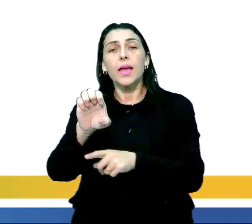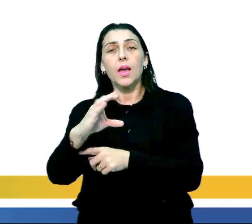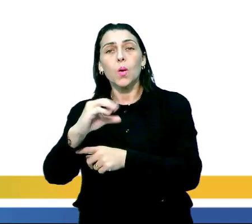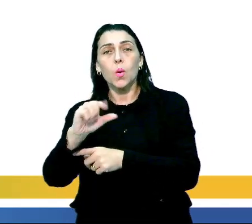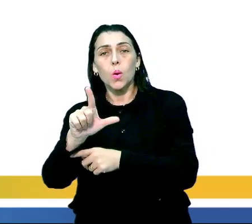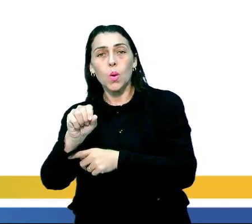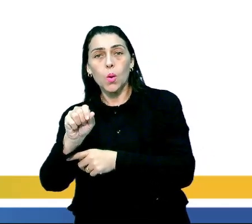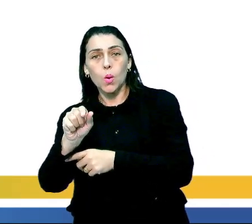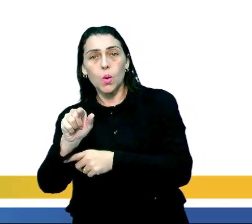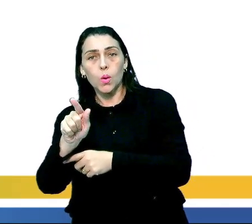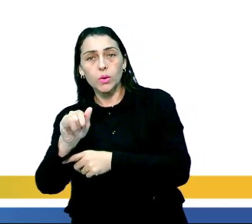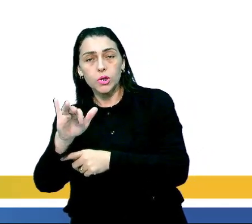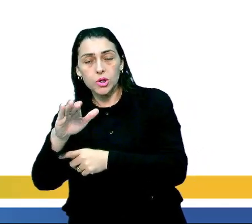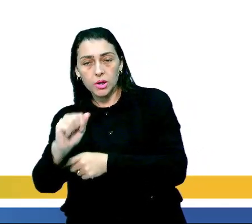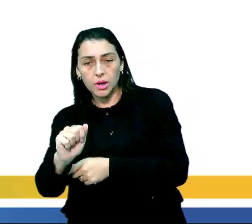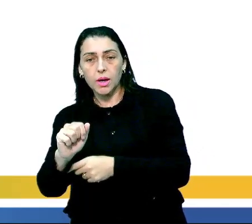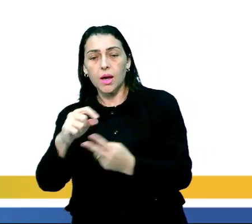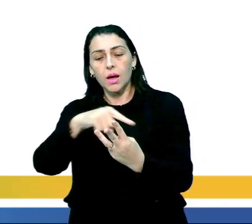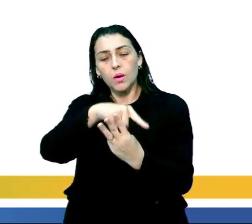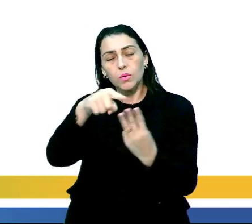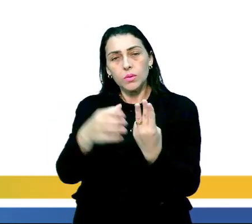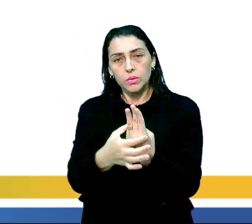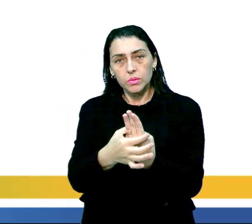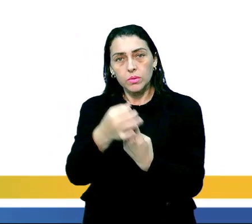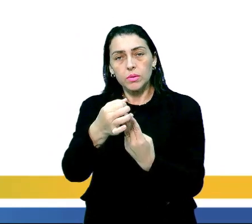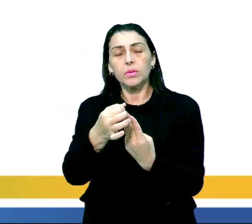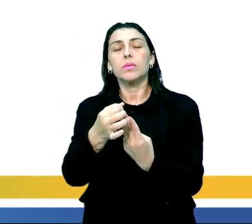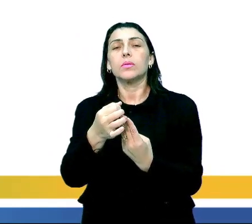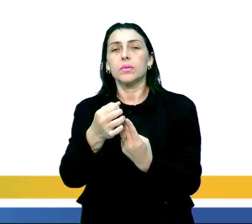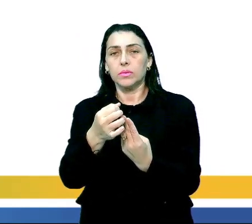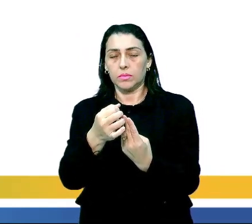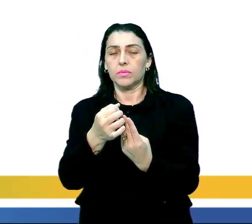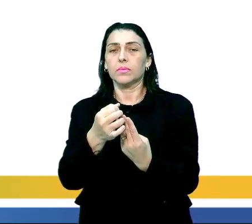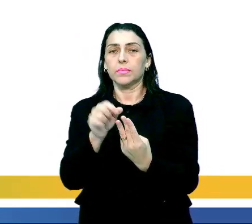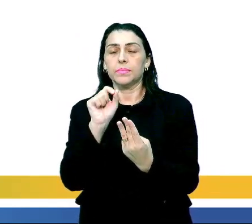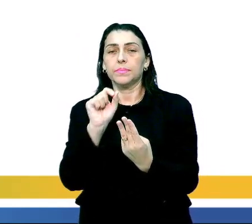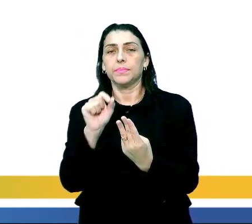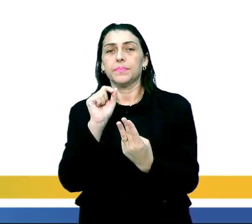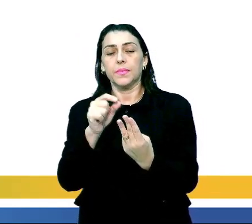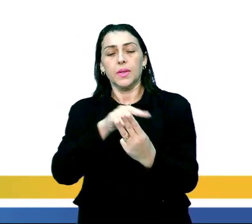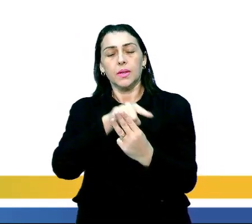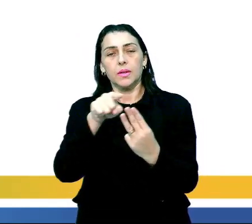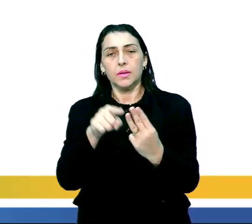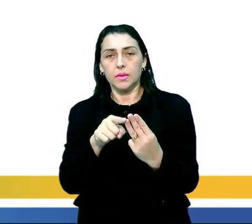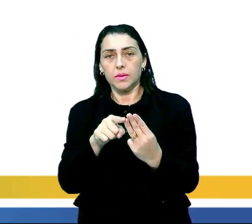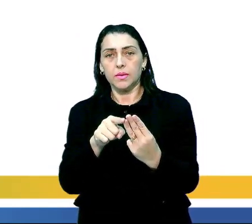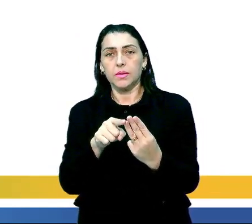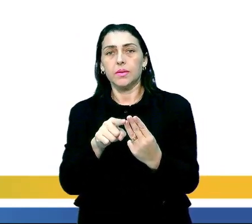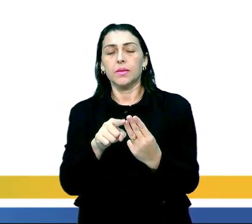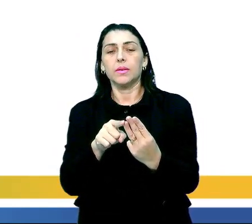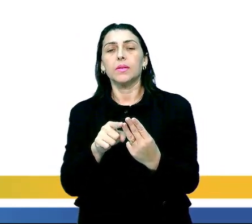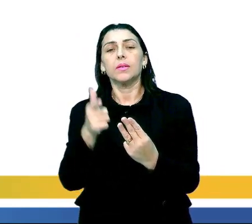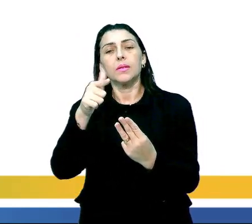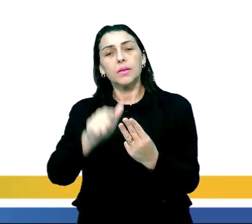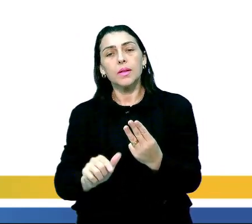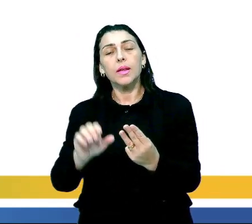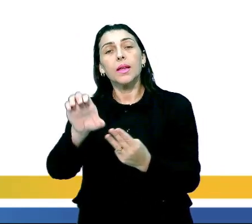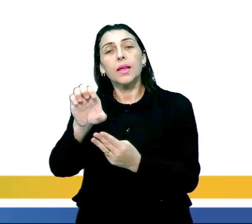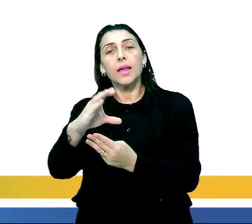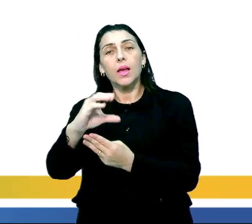também econômica. Então, ele é um padrão, tá, que vai levar em consideração esses 3 aspectos,